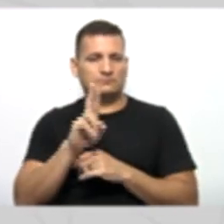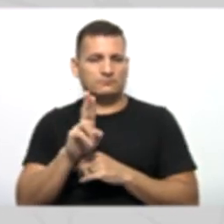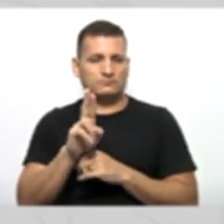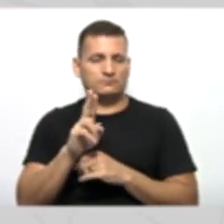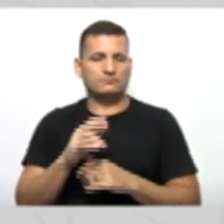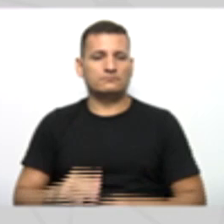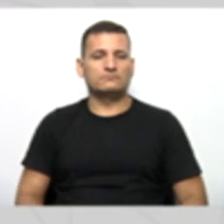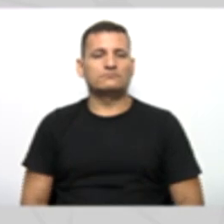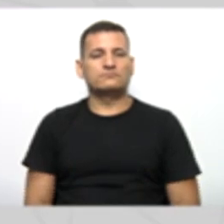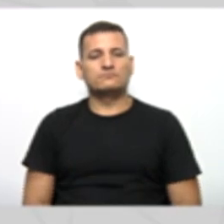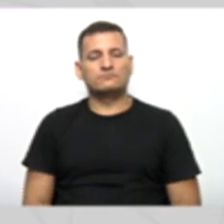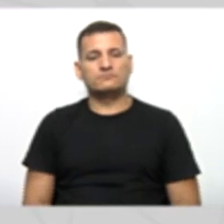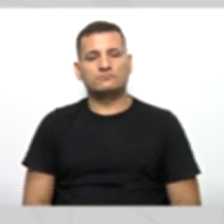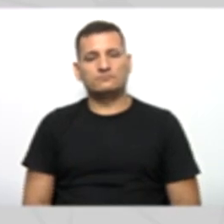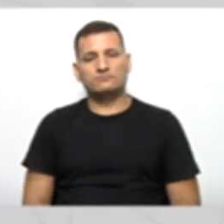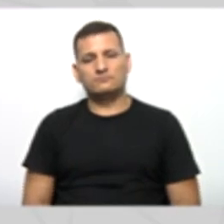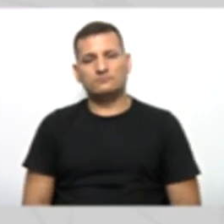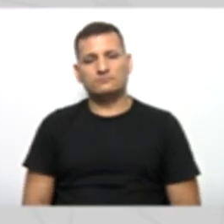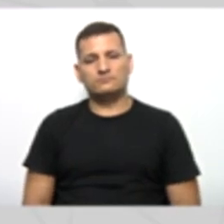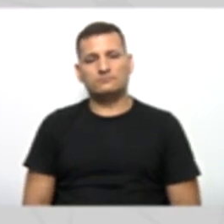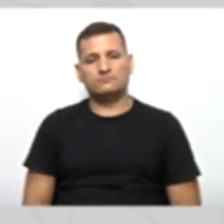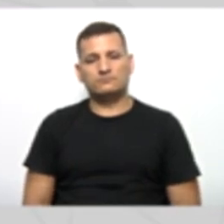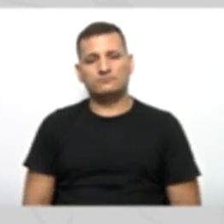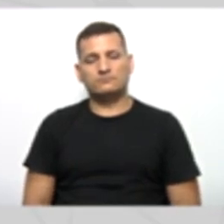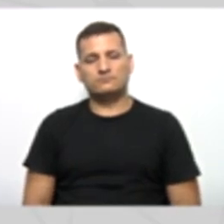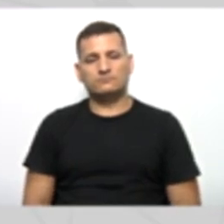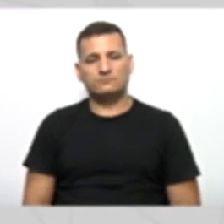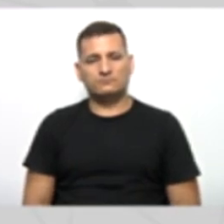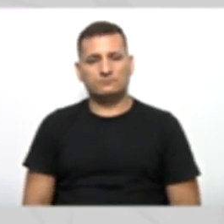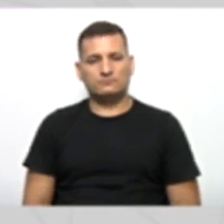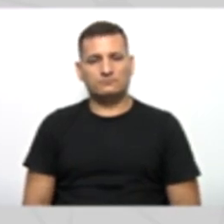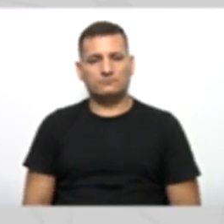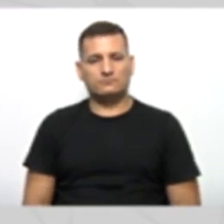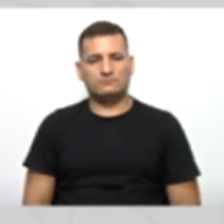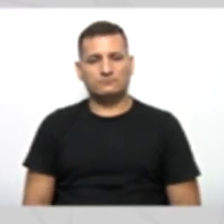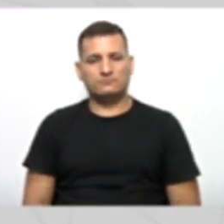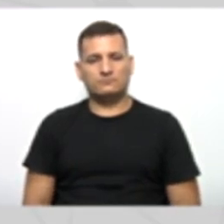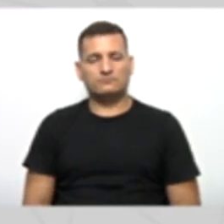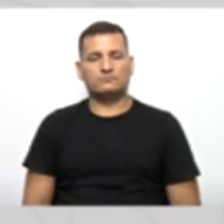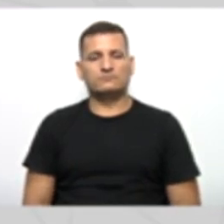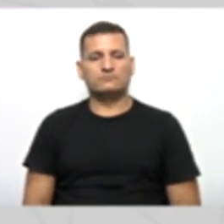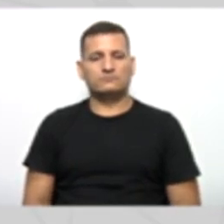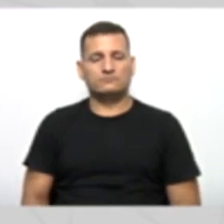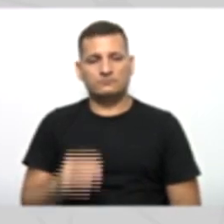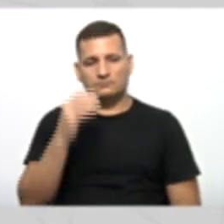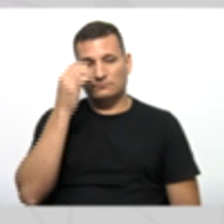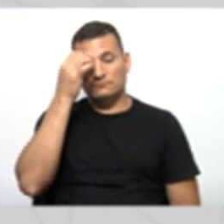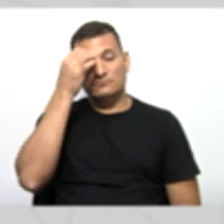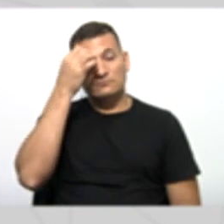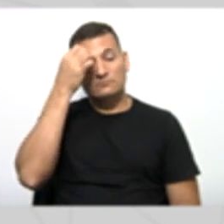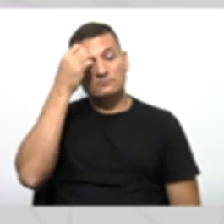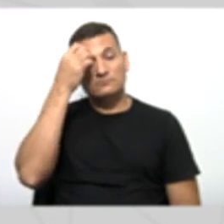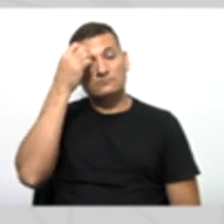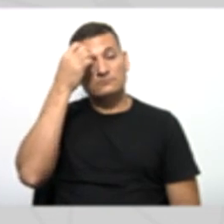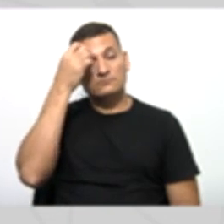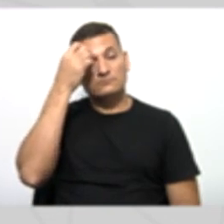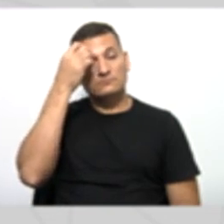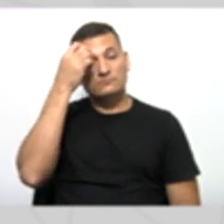ó, fornecimento de informação para o usuário. Veja bem aqui,